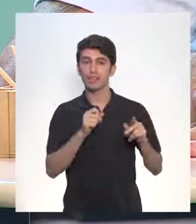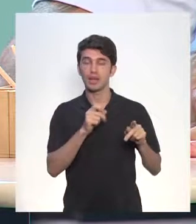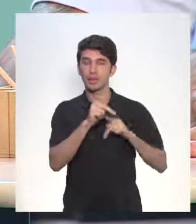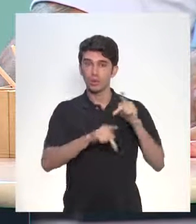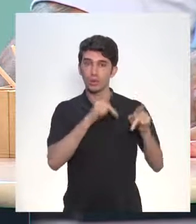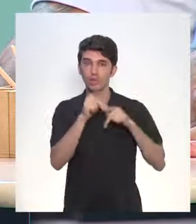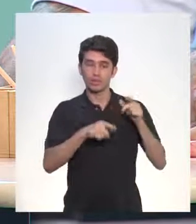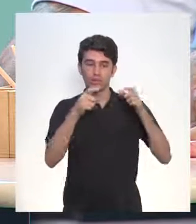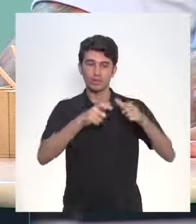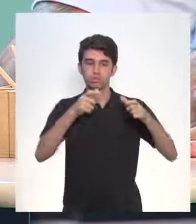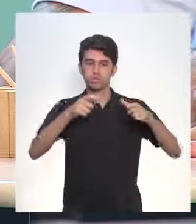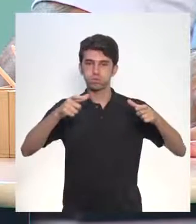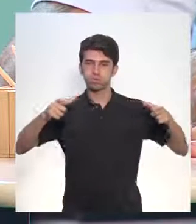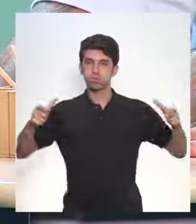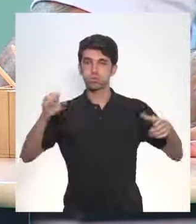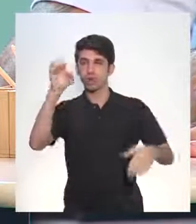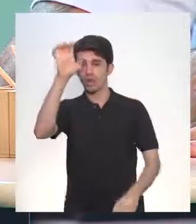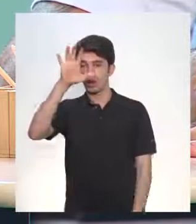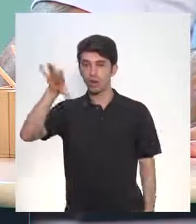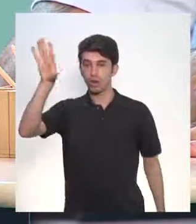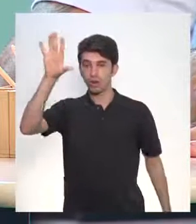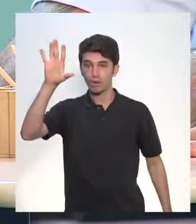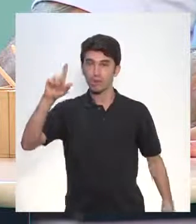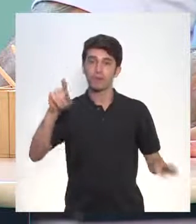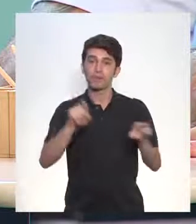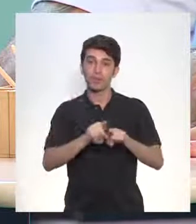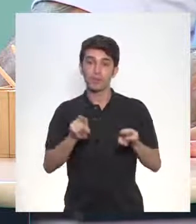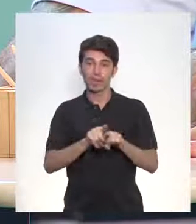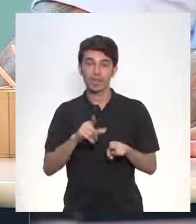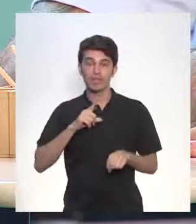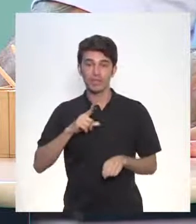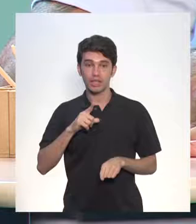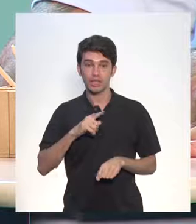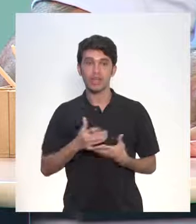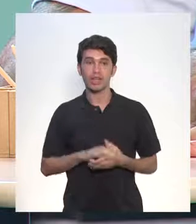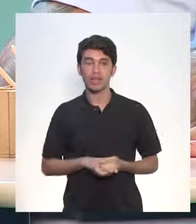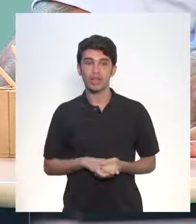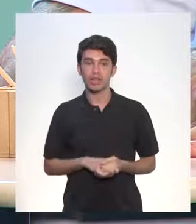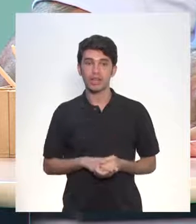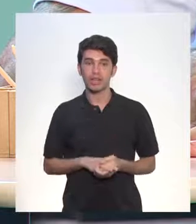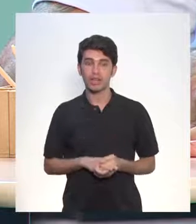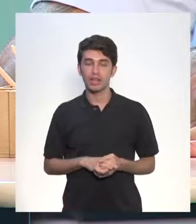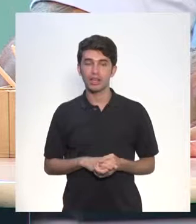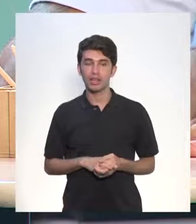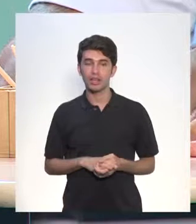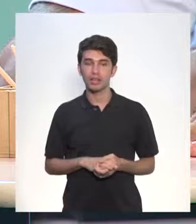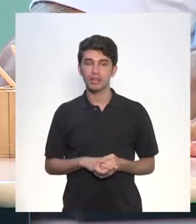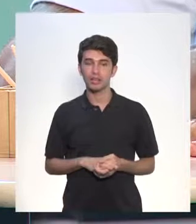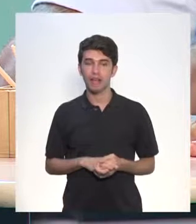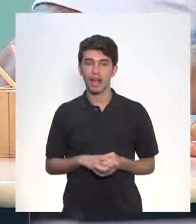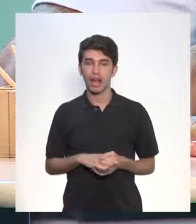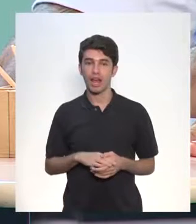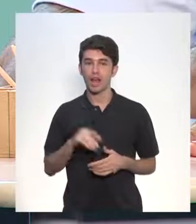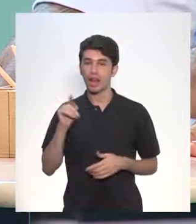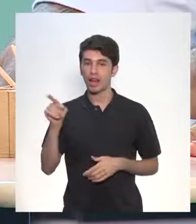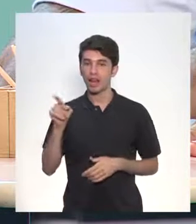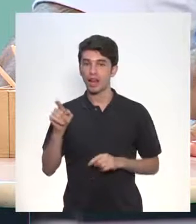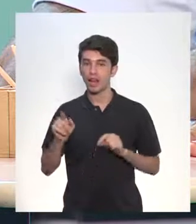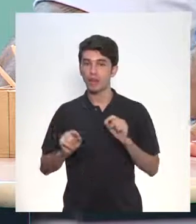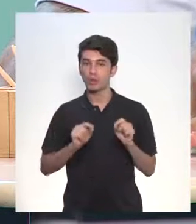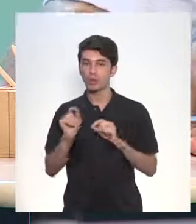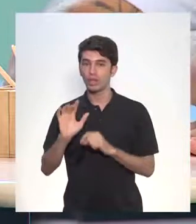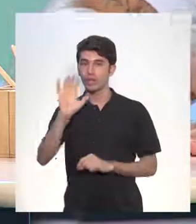grande na Europa. Nós temos essa questão, né, que houve aí